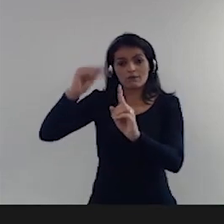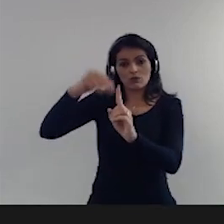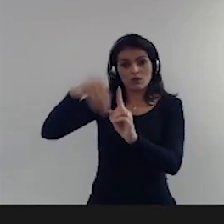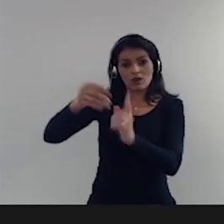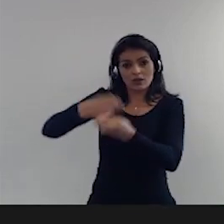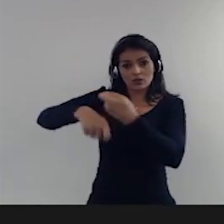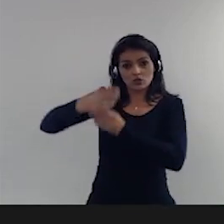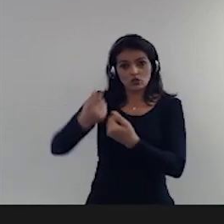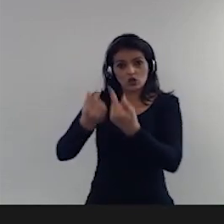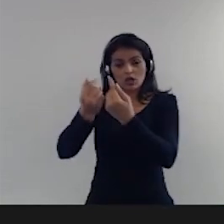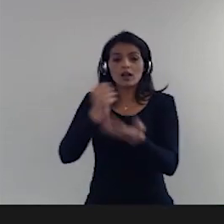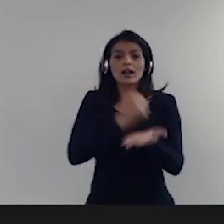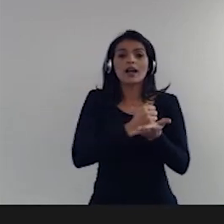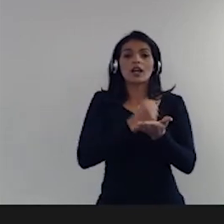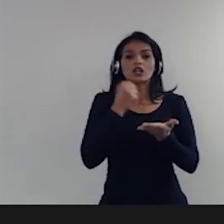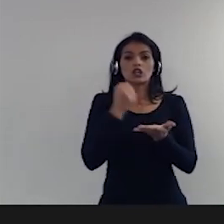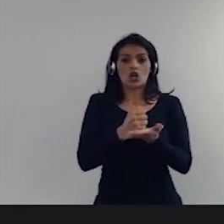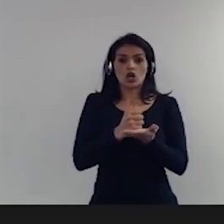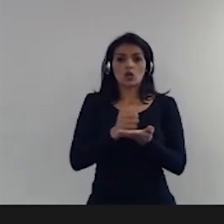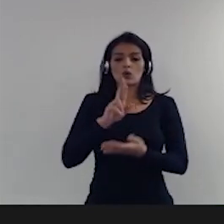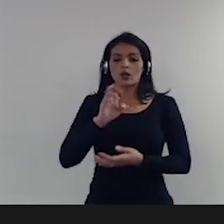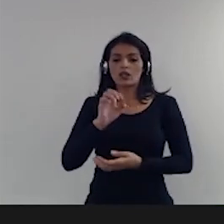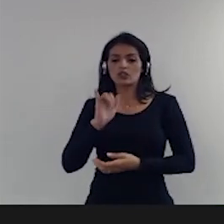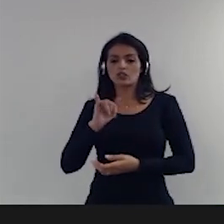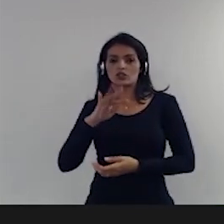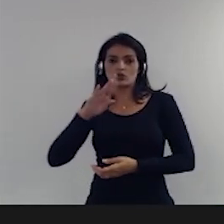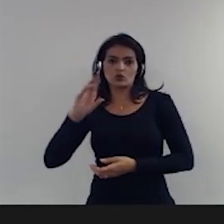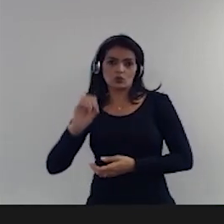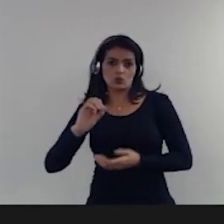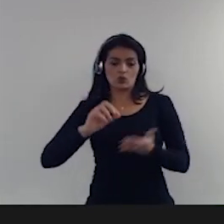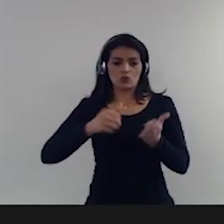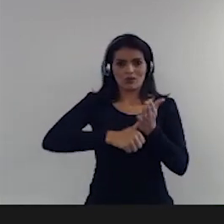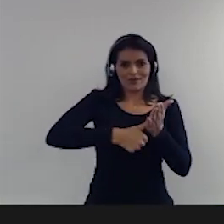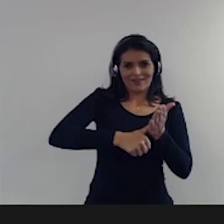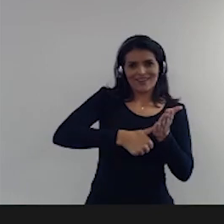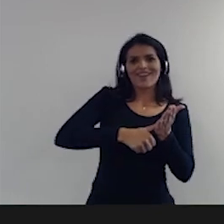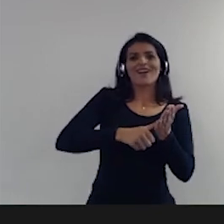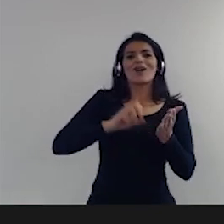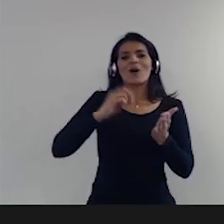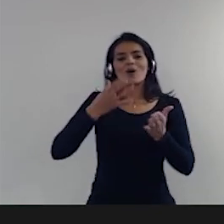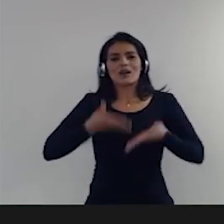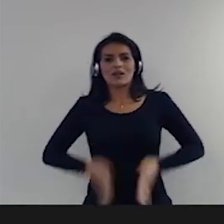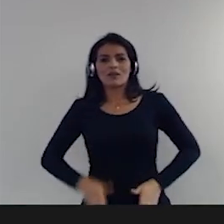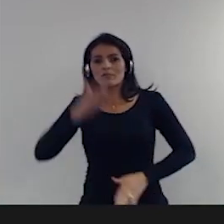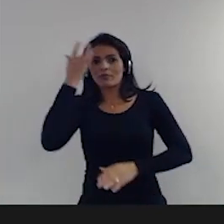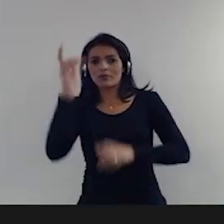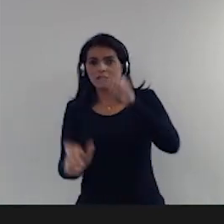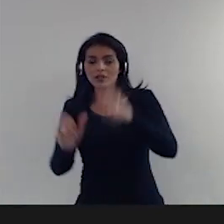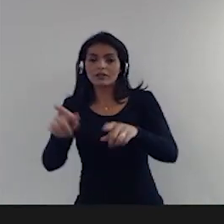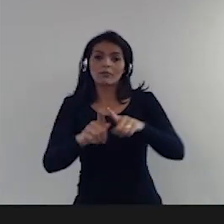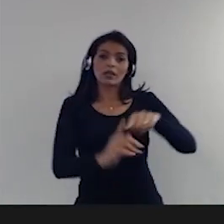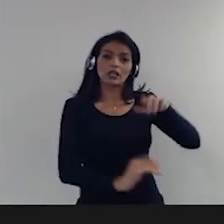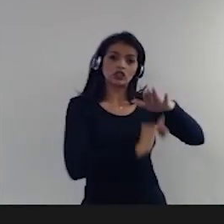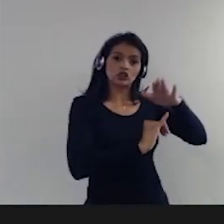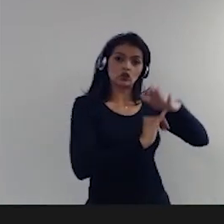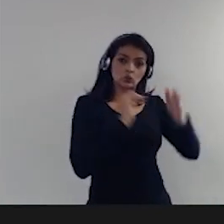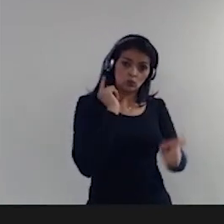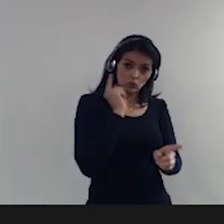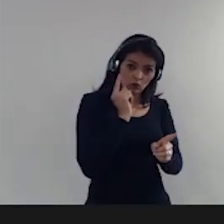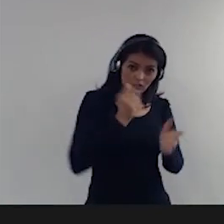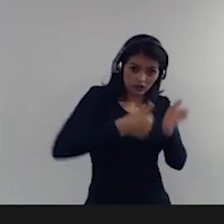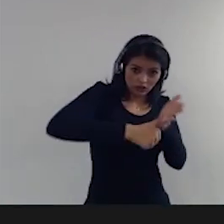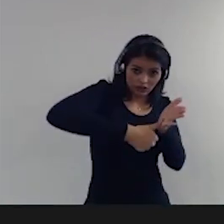econômica pelos cartórios de registro civil de pessoas naturais aos institutos de identificação